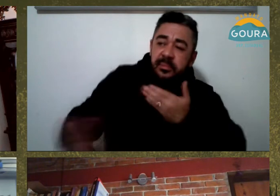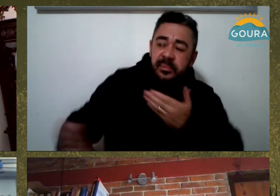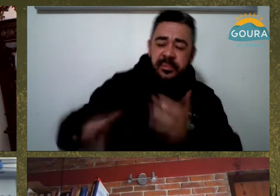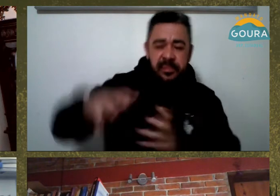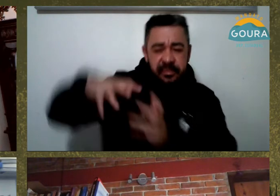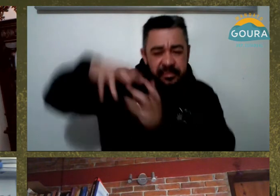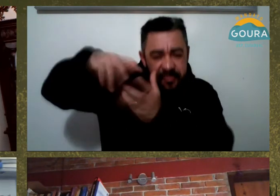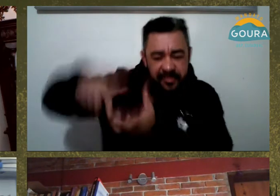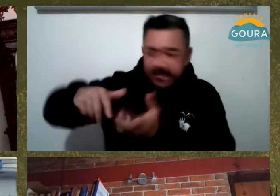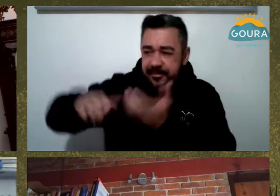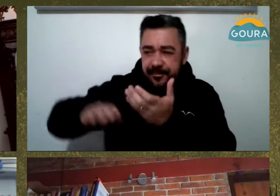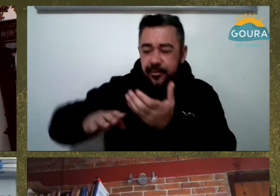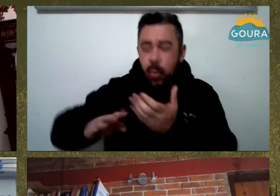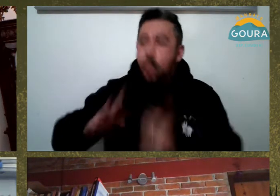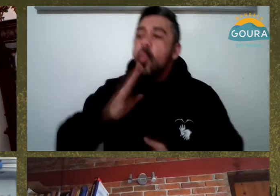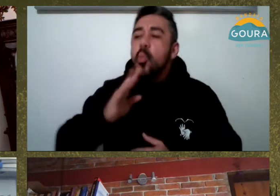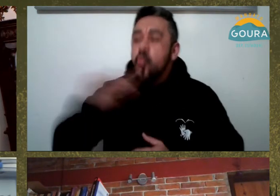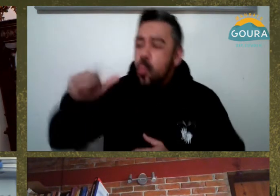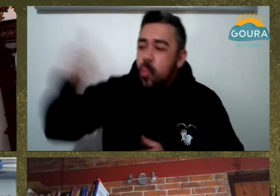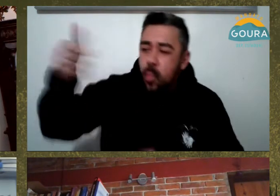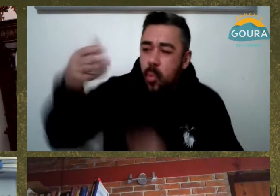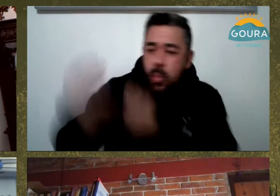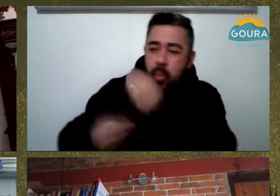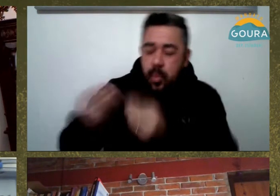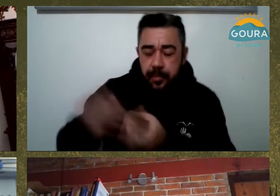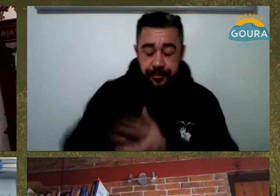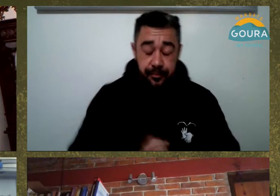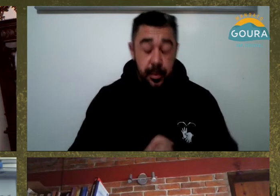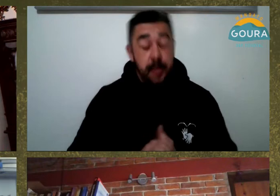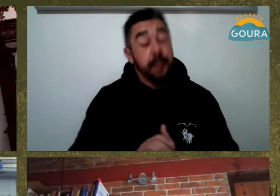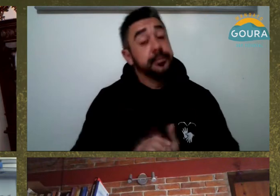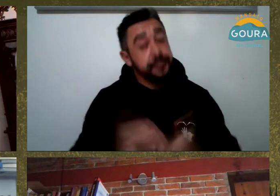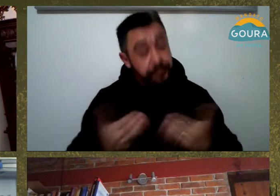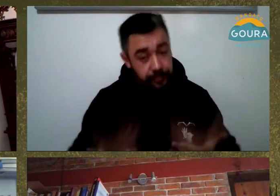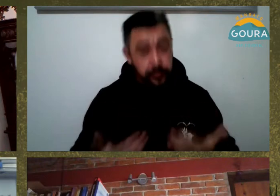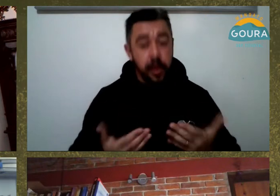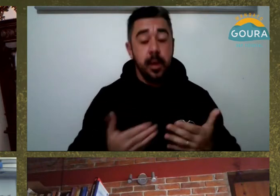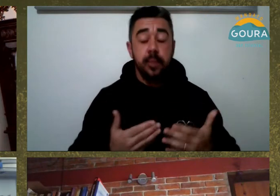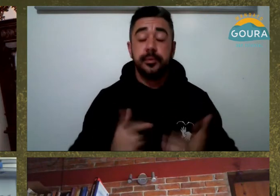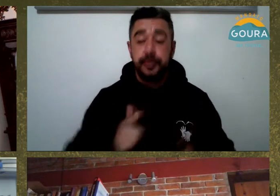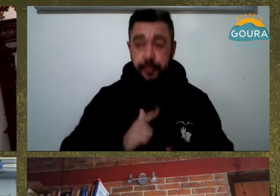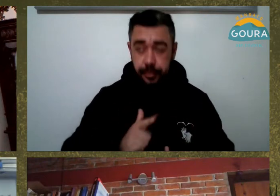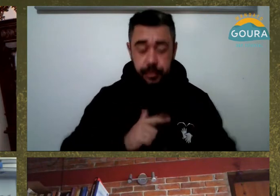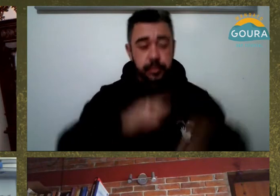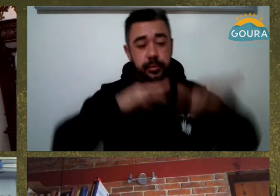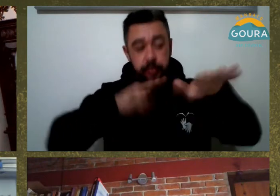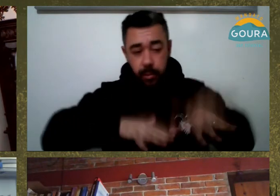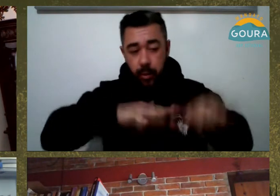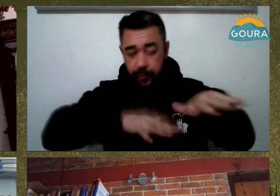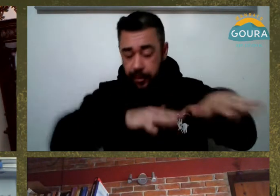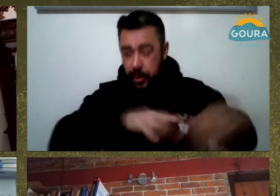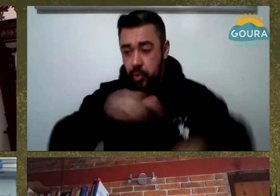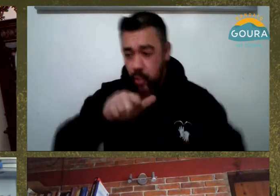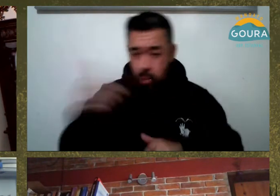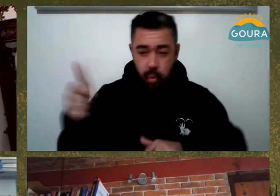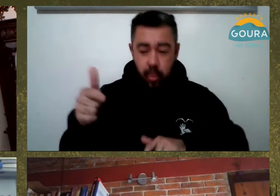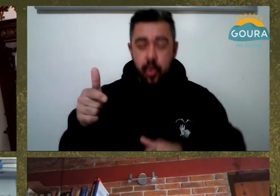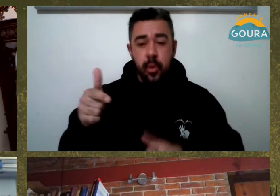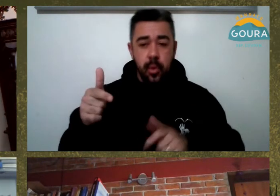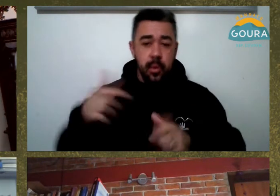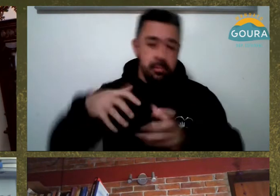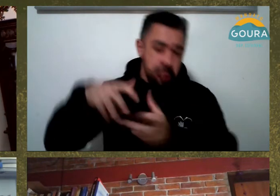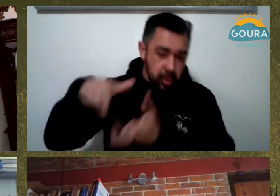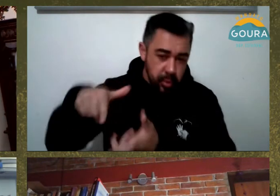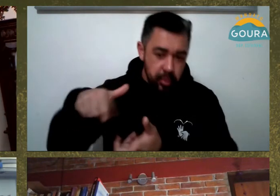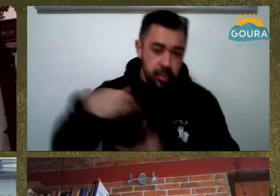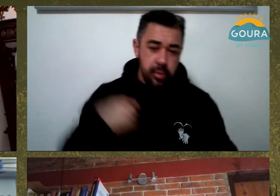e alguns movimentos que foram acontecendo noutras partes do mundo passaram-nos completamente ao lado. Chegavam-nos